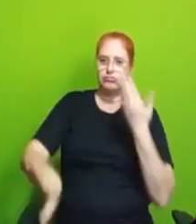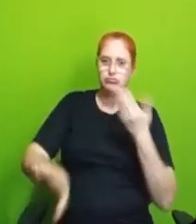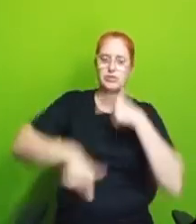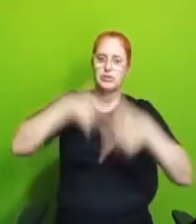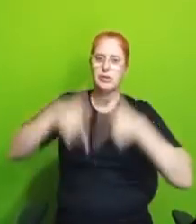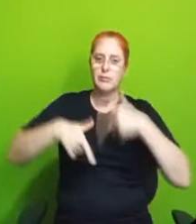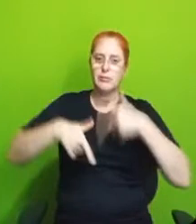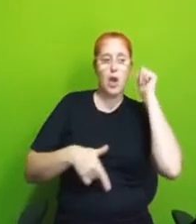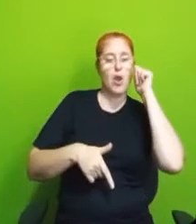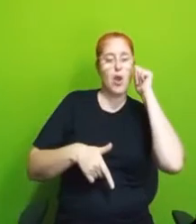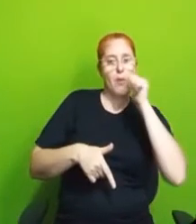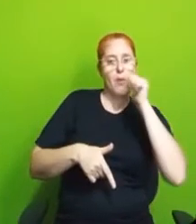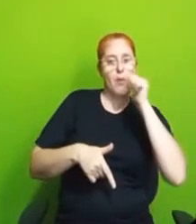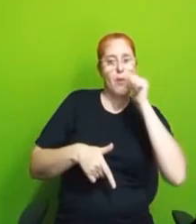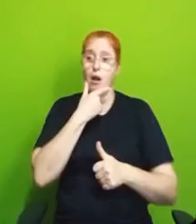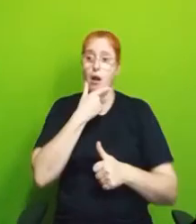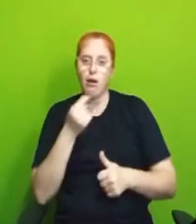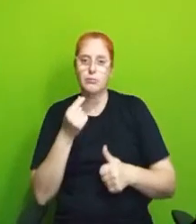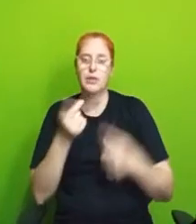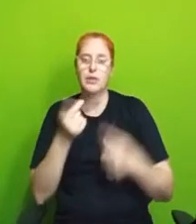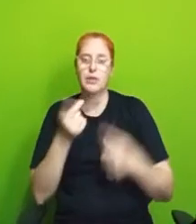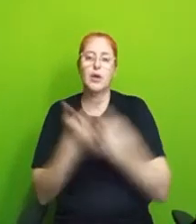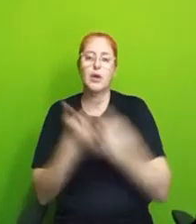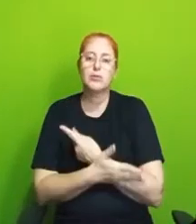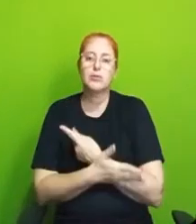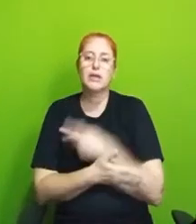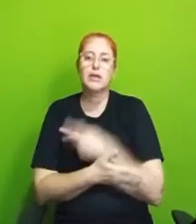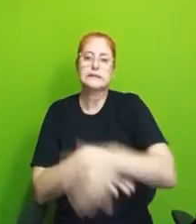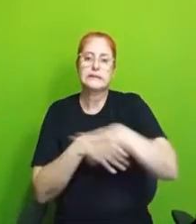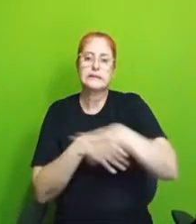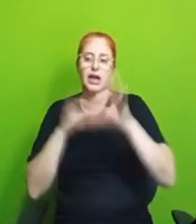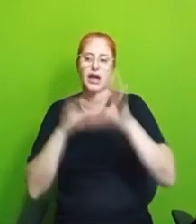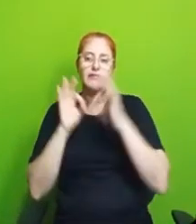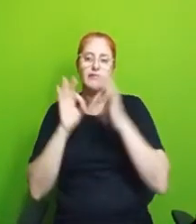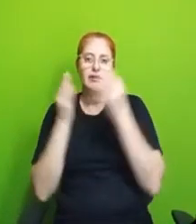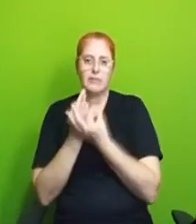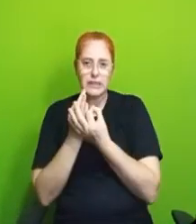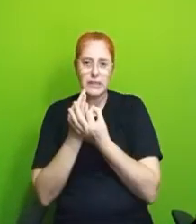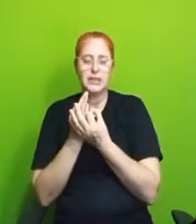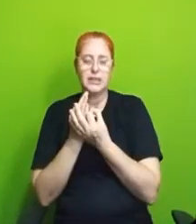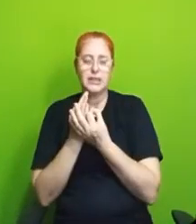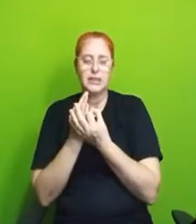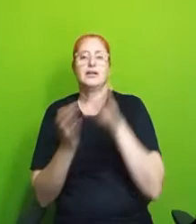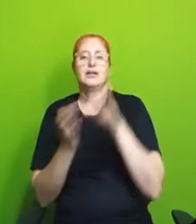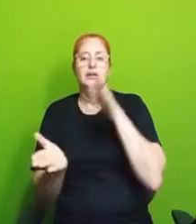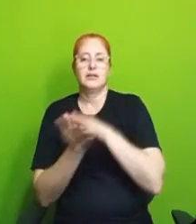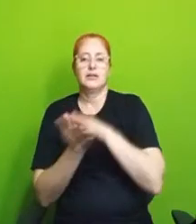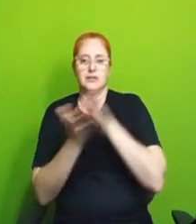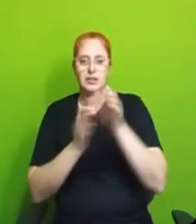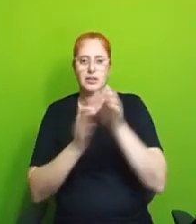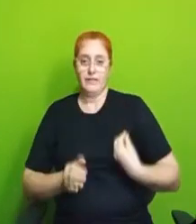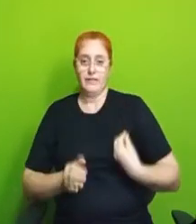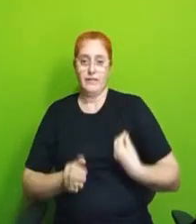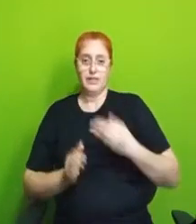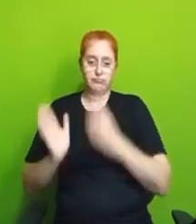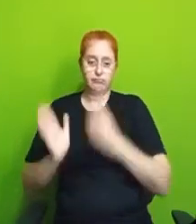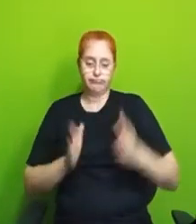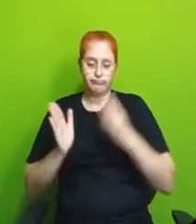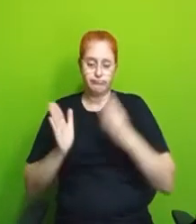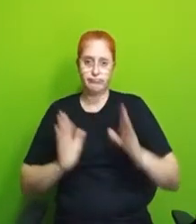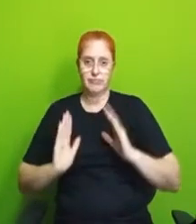essa divisão que acontece no âmbito das famílias, da reprodução da vida no cotidiano da esfera privada, digamos